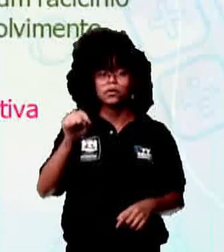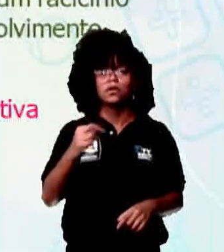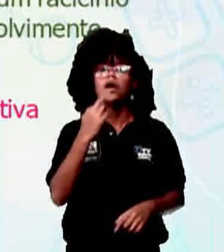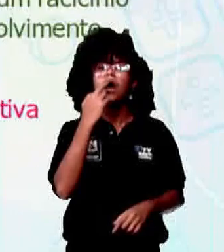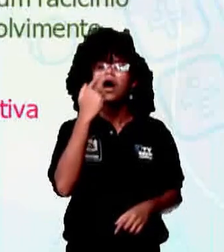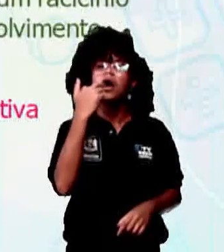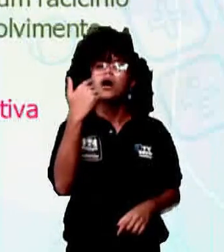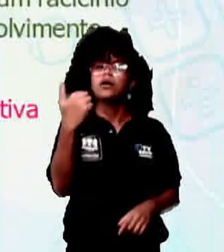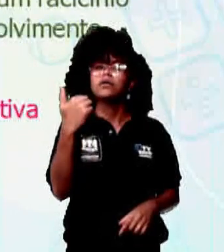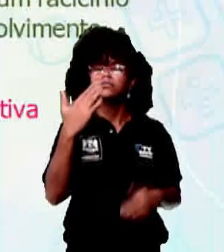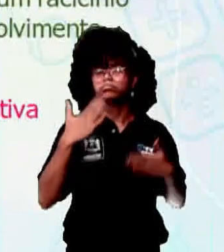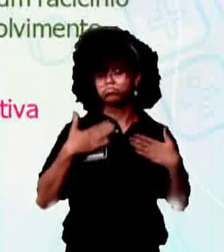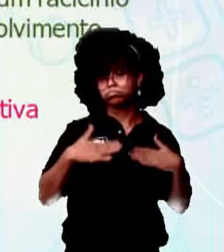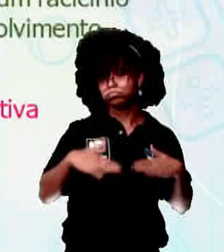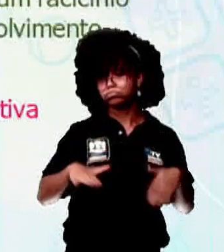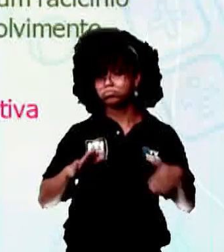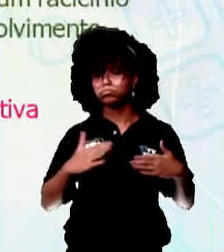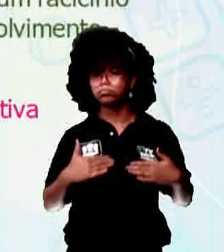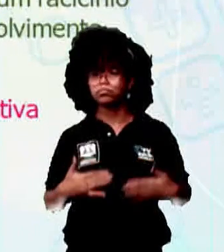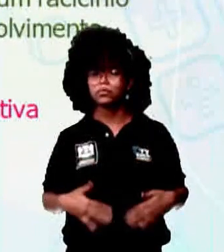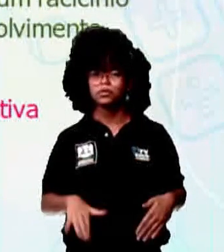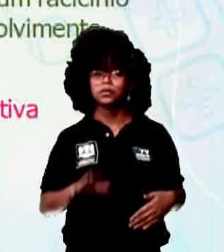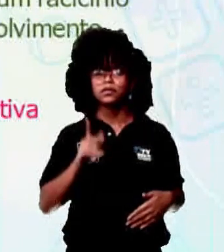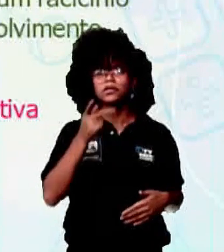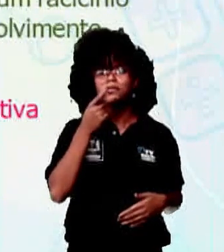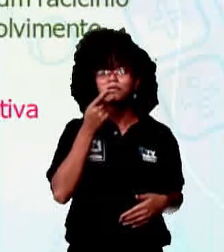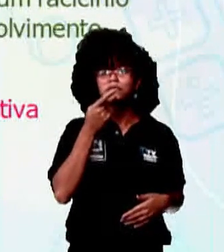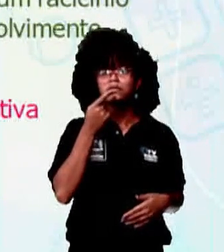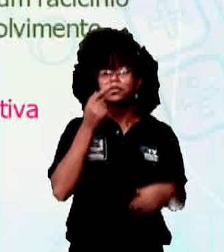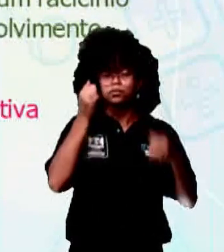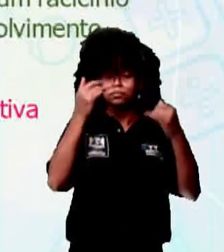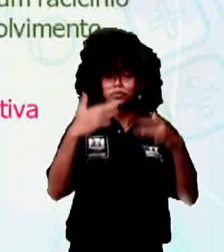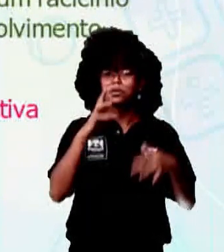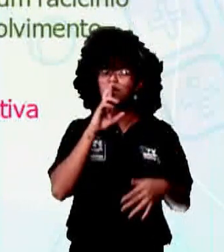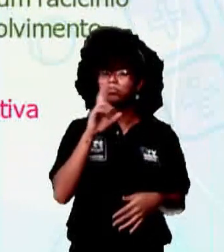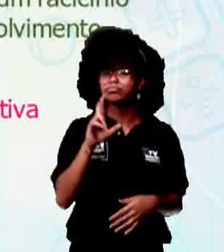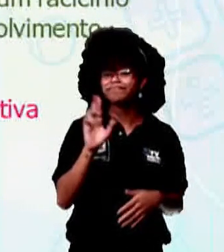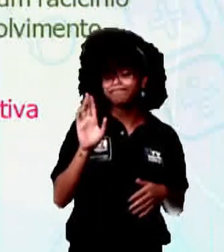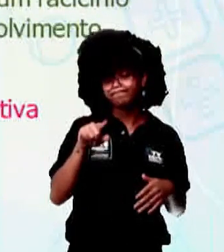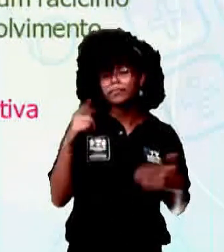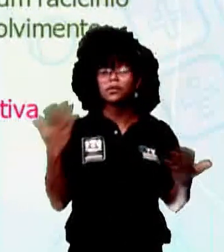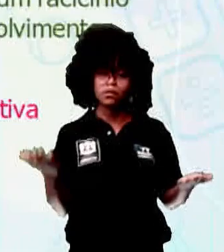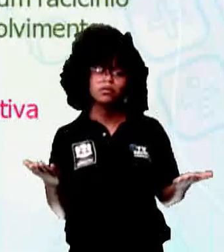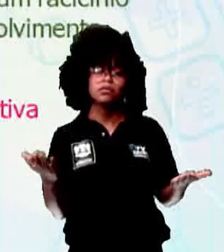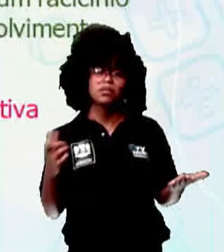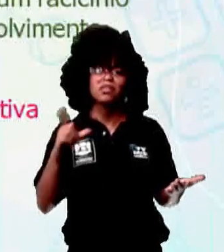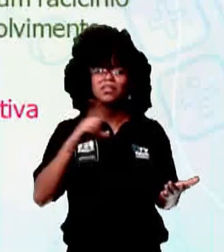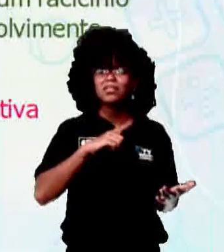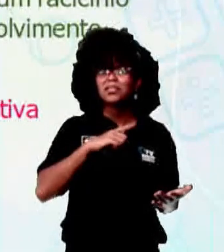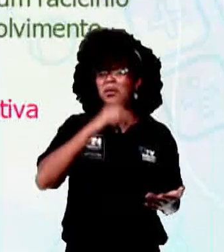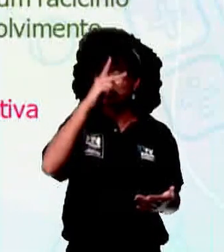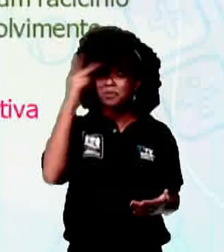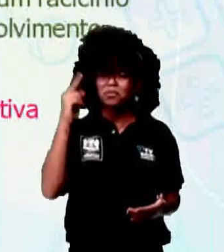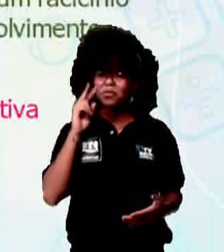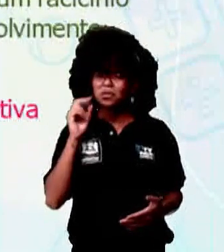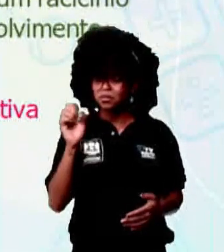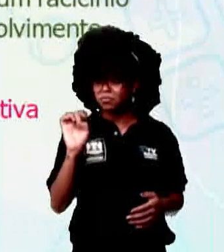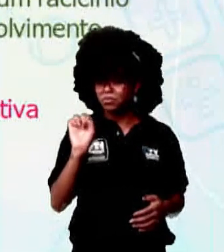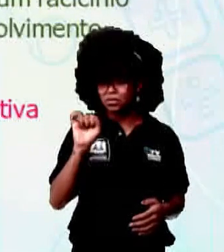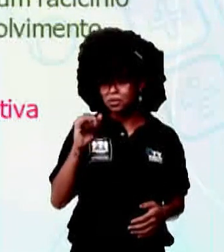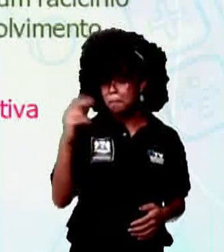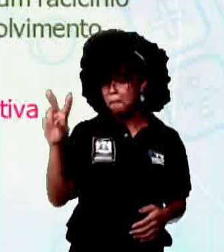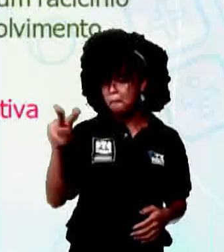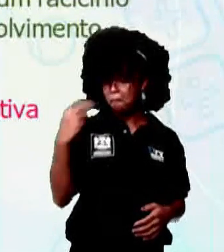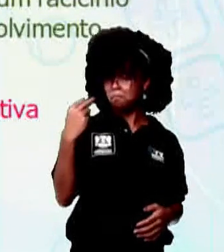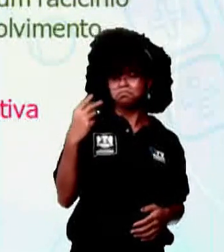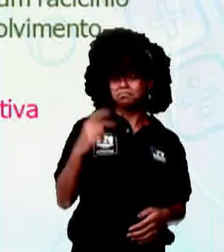verbal muito tranquila, em que a Mônica está saindo aí por cima, respondendo, tem gente que não se enxerga mesmo. E aí